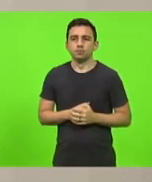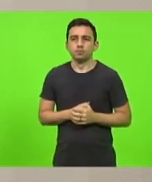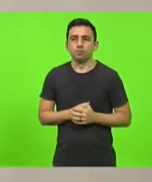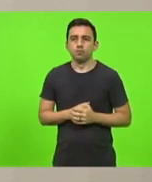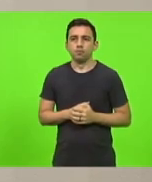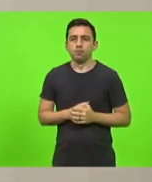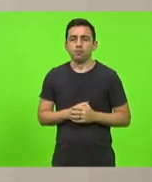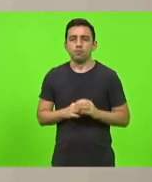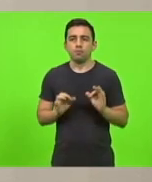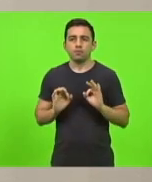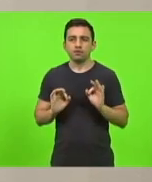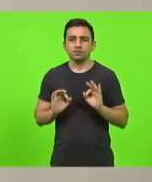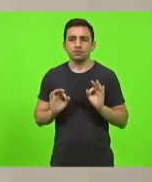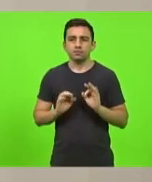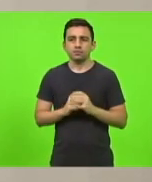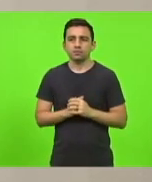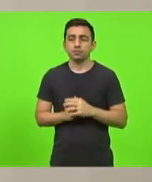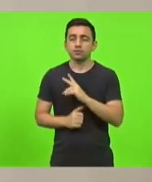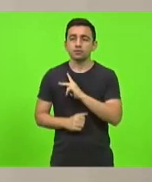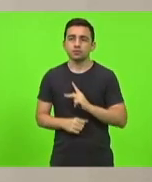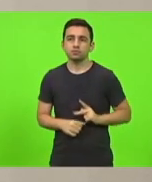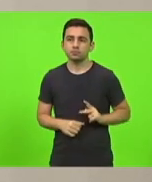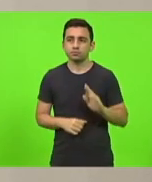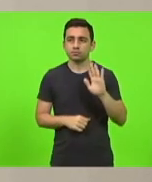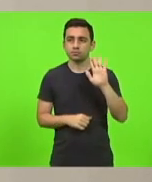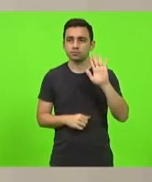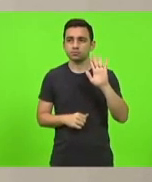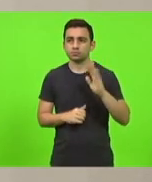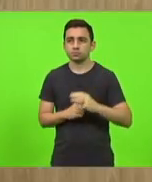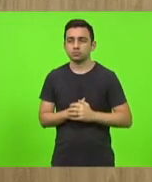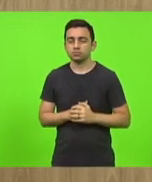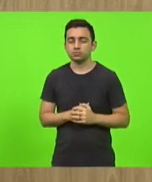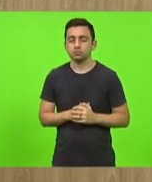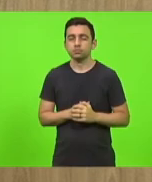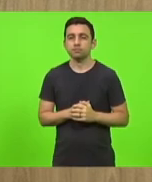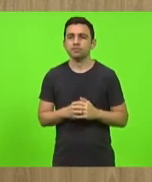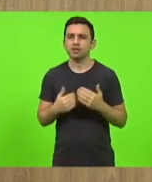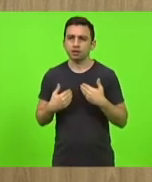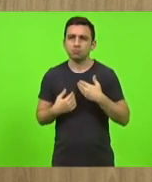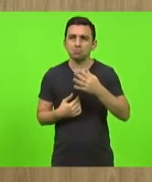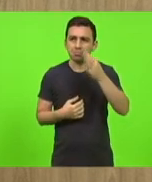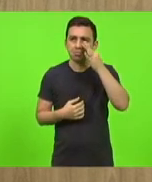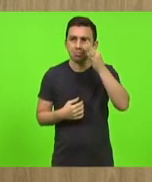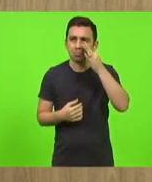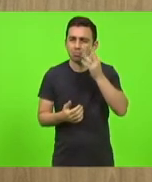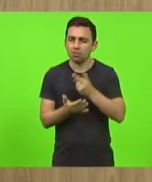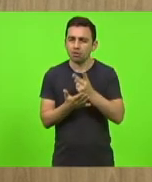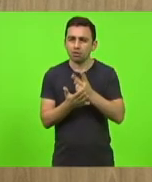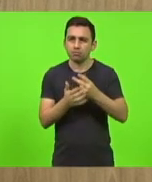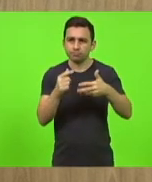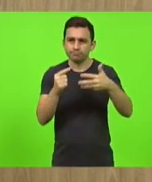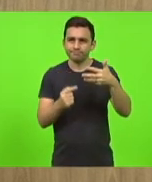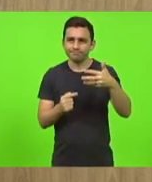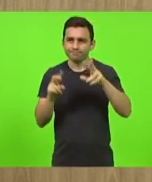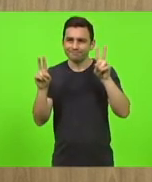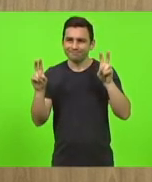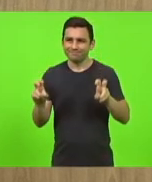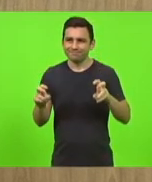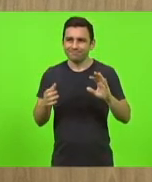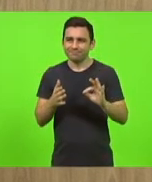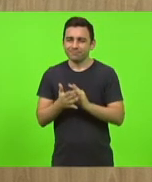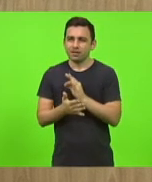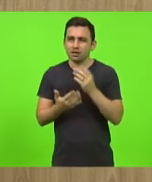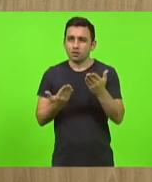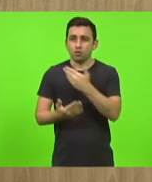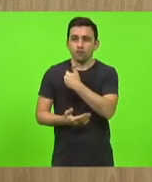Não havendo quem... Senhor presidente, bem rapidinho, eu só quero... Com a palavra, a deputada Paulinha. Eu acompanhei bastante essa pauta, eu só quero destacar e agradecer ao governo